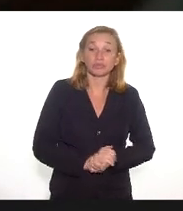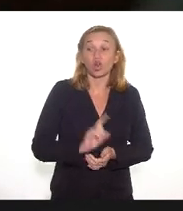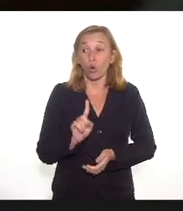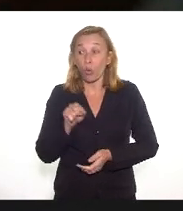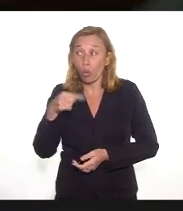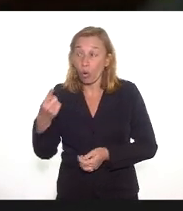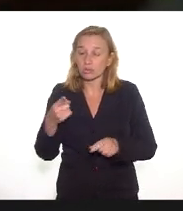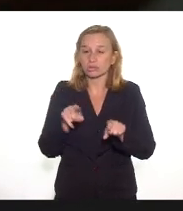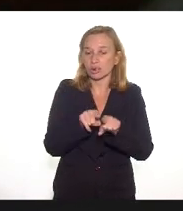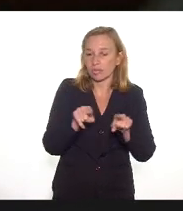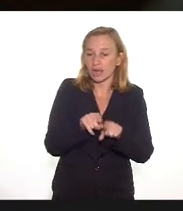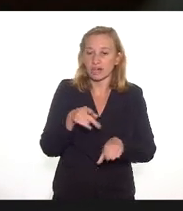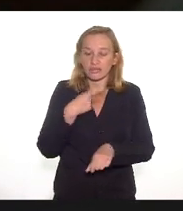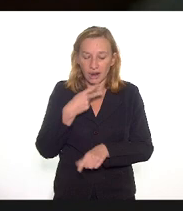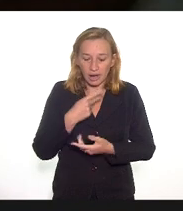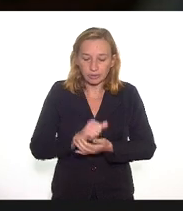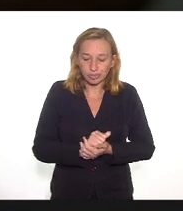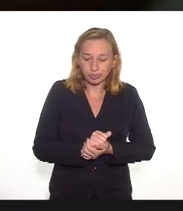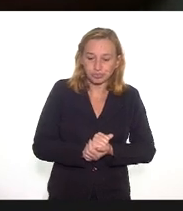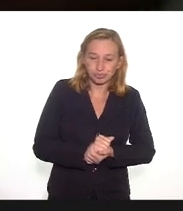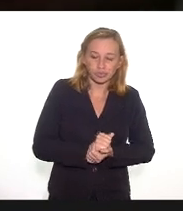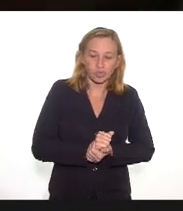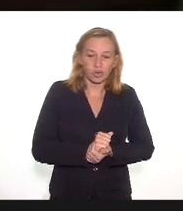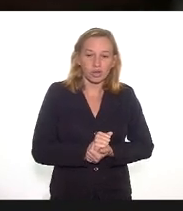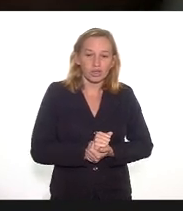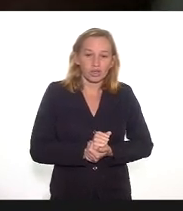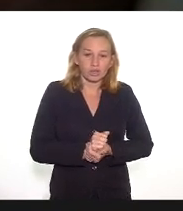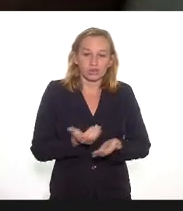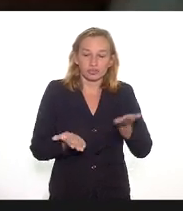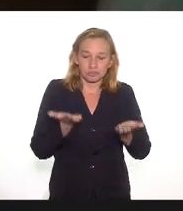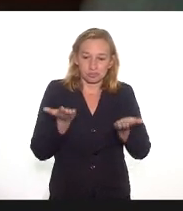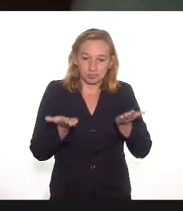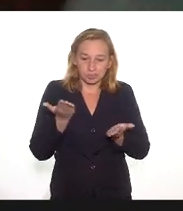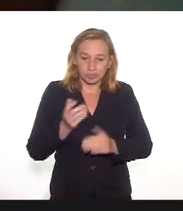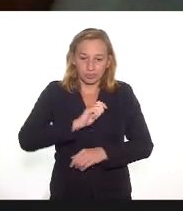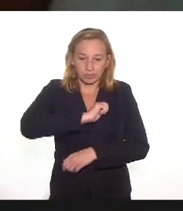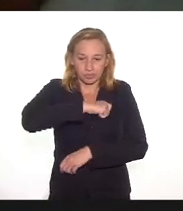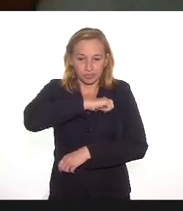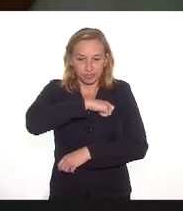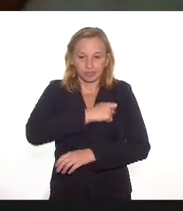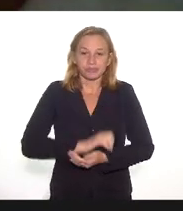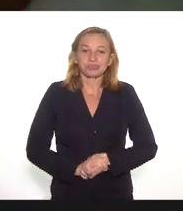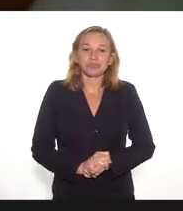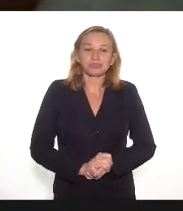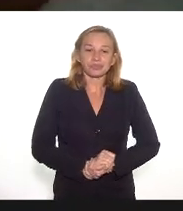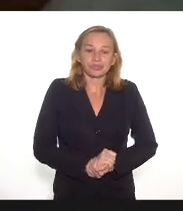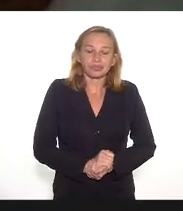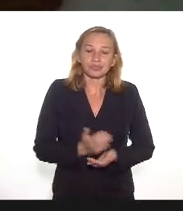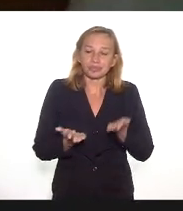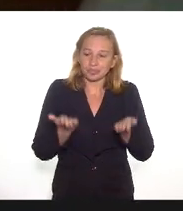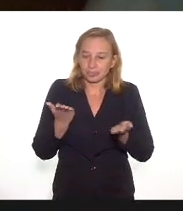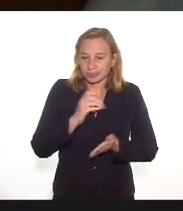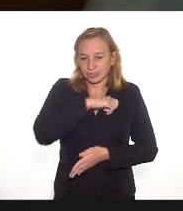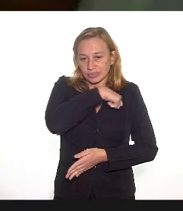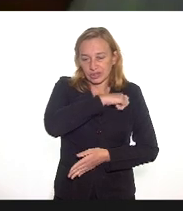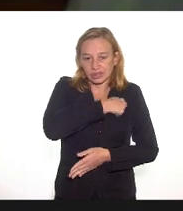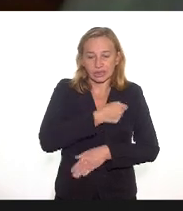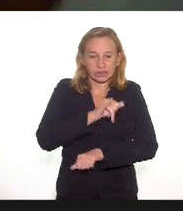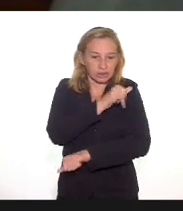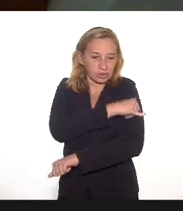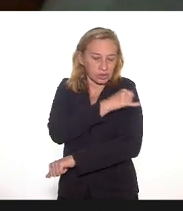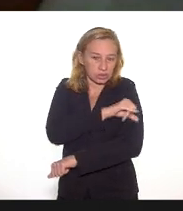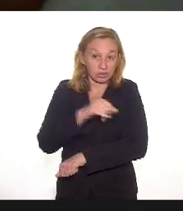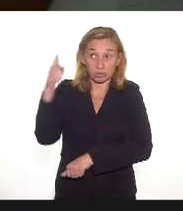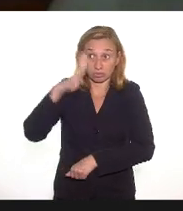ponto que eu gostaria de colocar diz respeito à noção do equilíbrio fiscal, né? Equilíbrio fiscal no Rio de Janeiro